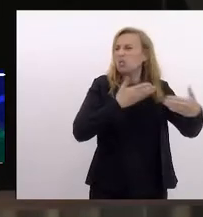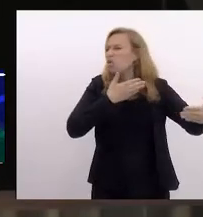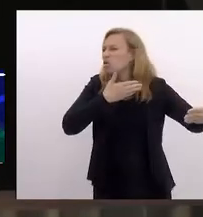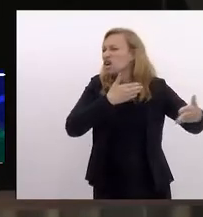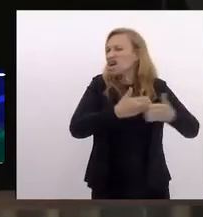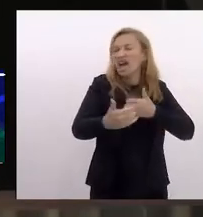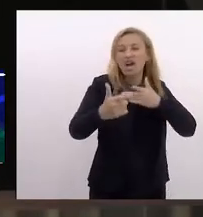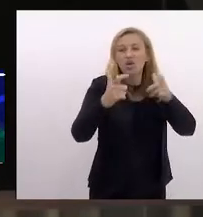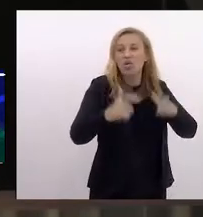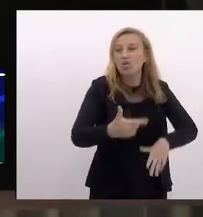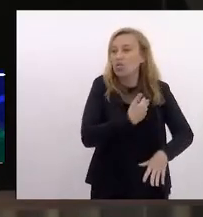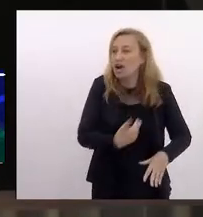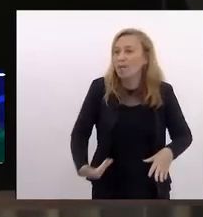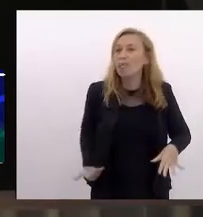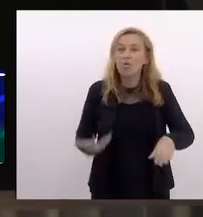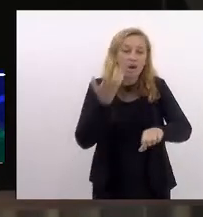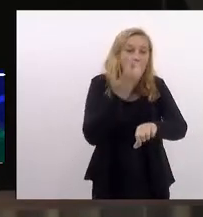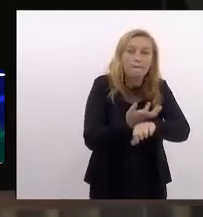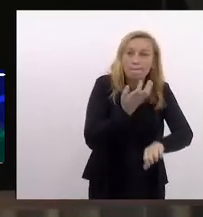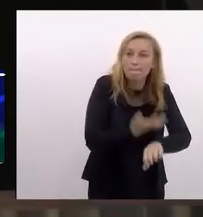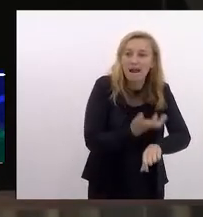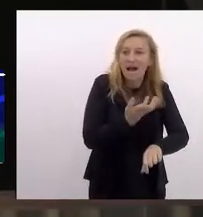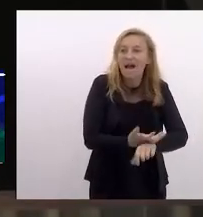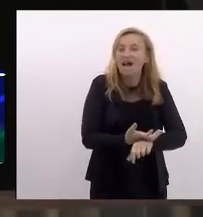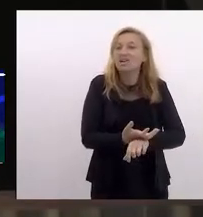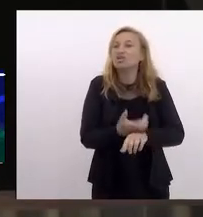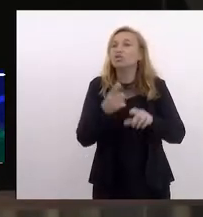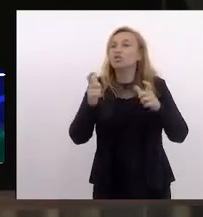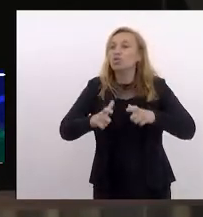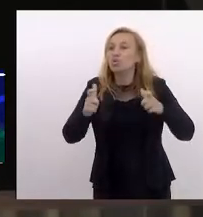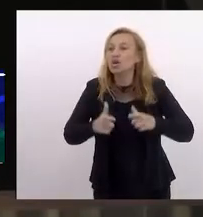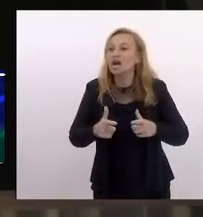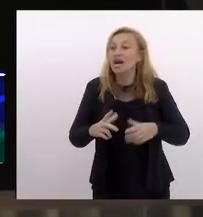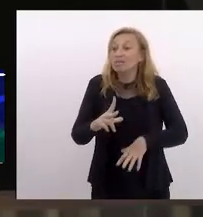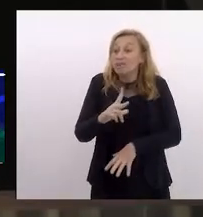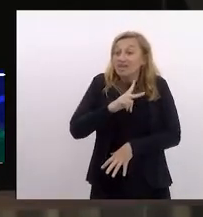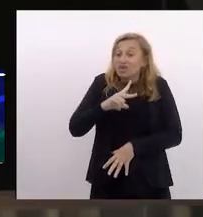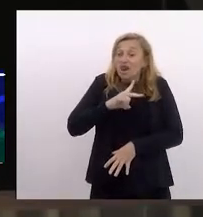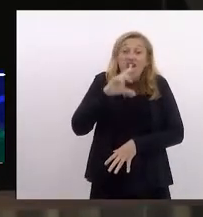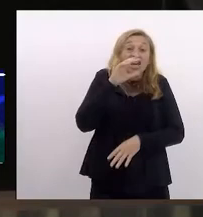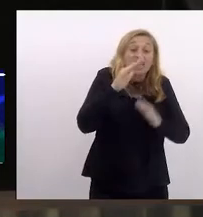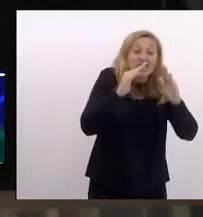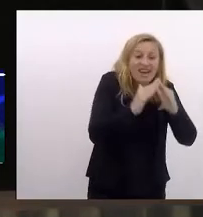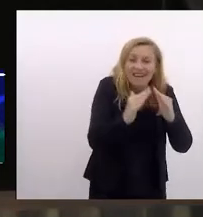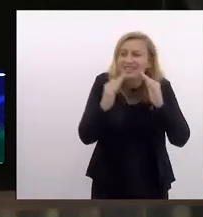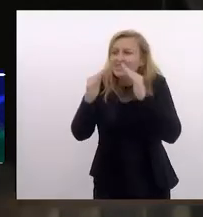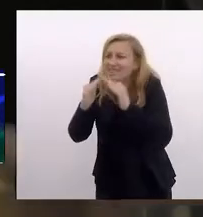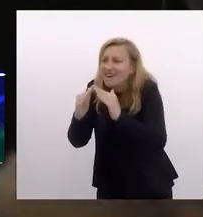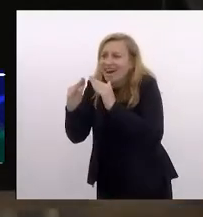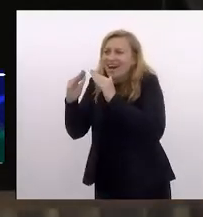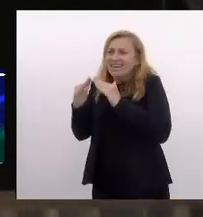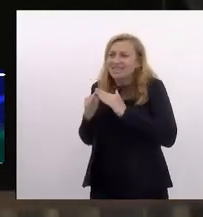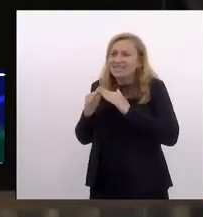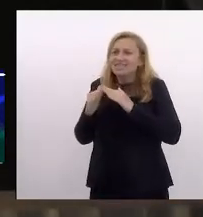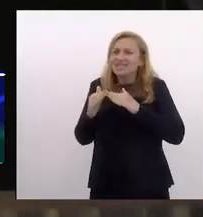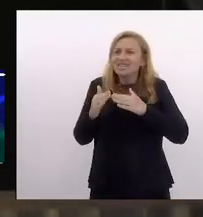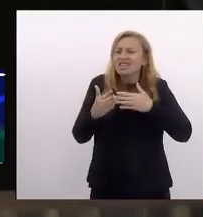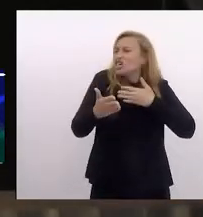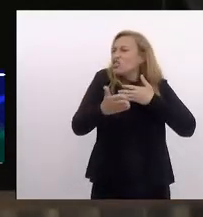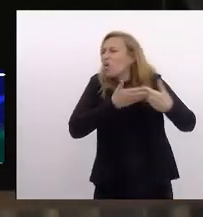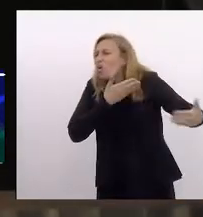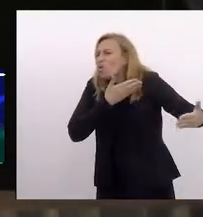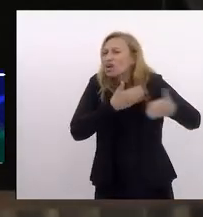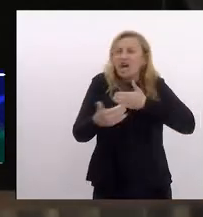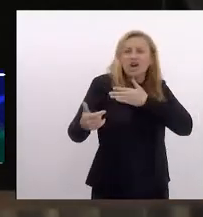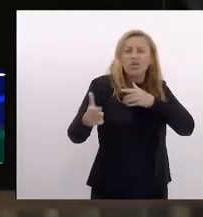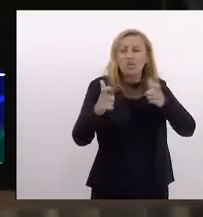públicos nas praças nos locais privados de porta em porta nos logares nos logradouros